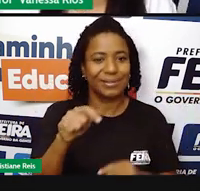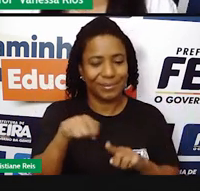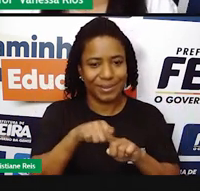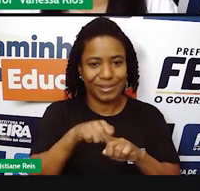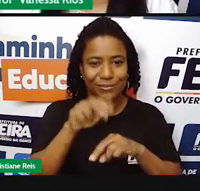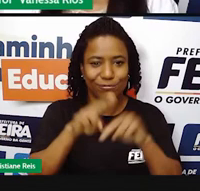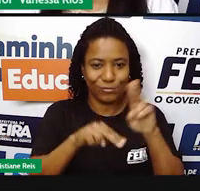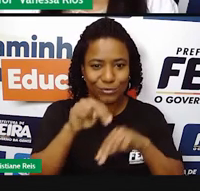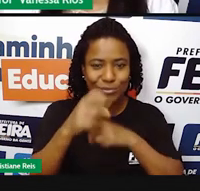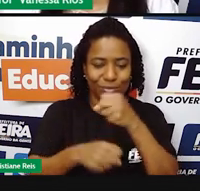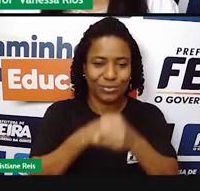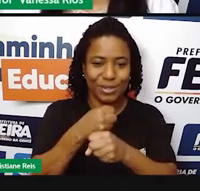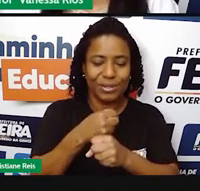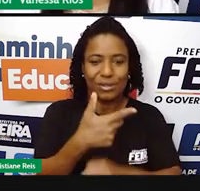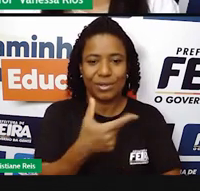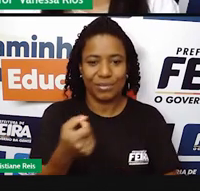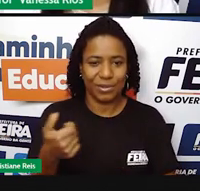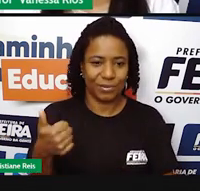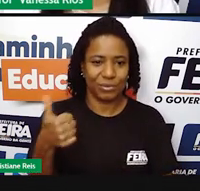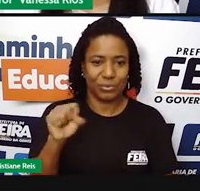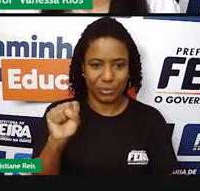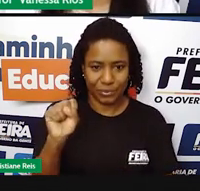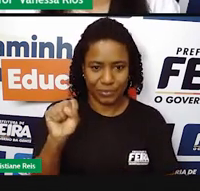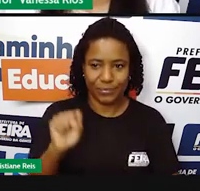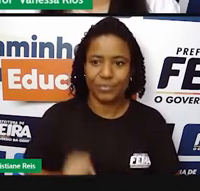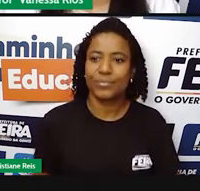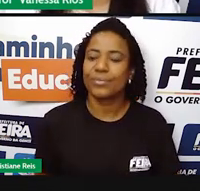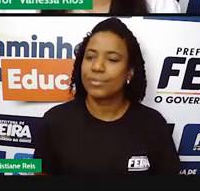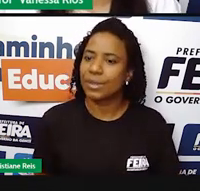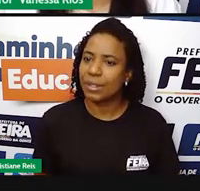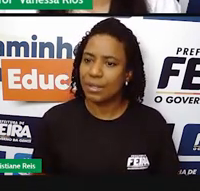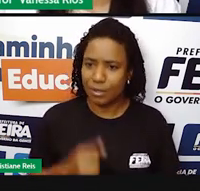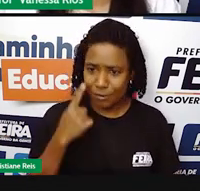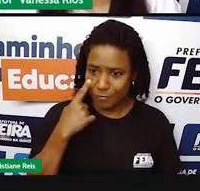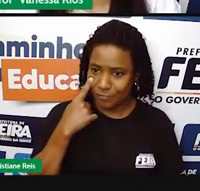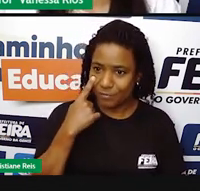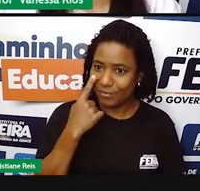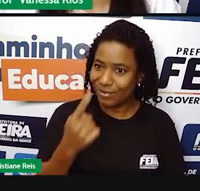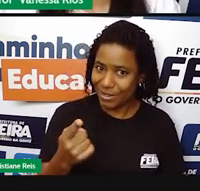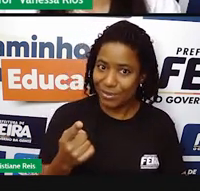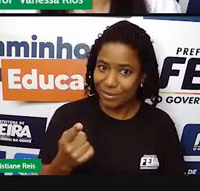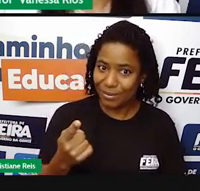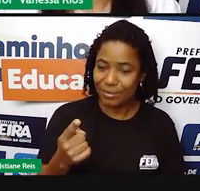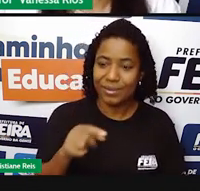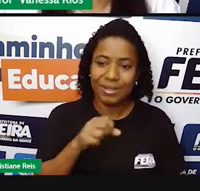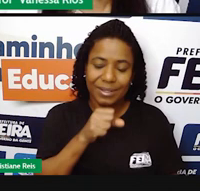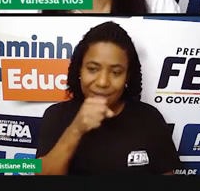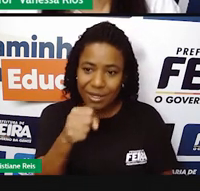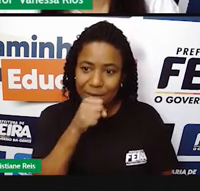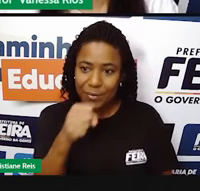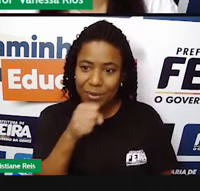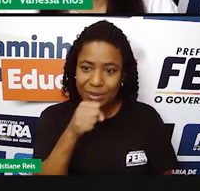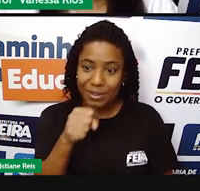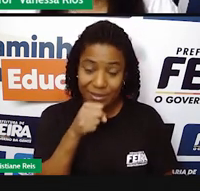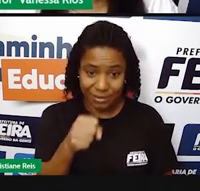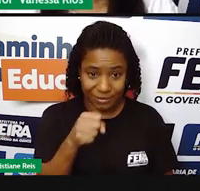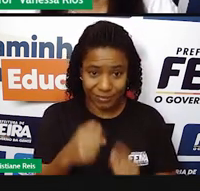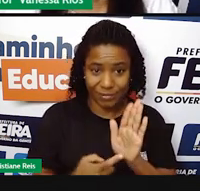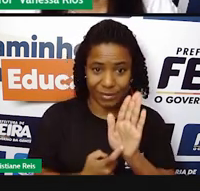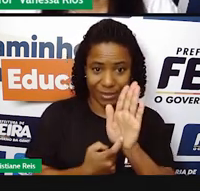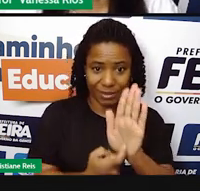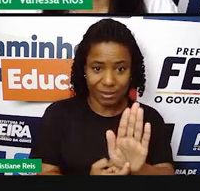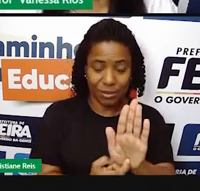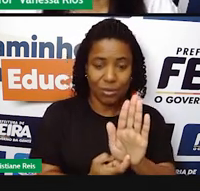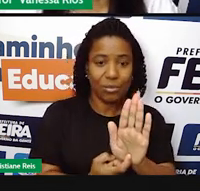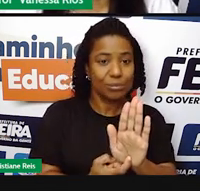7/6 de 2018. A primeira coisa que a gente já observa aqui no início da reportagem, ó, a apresentação de um